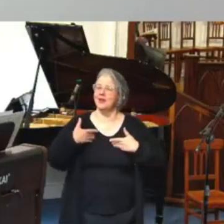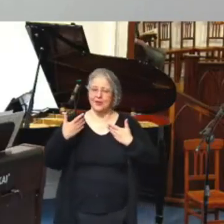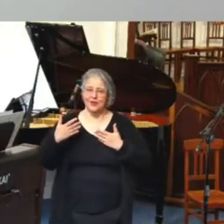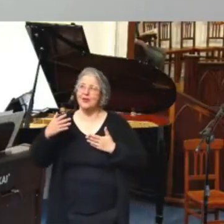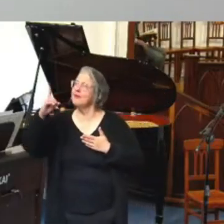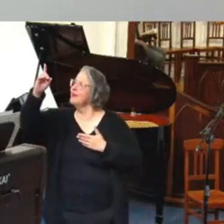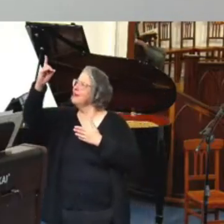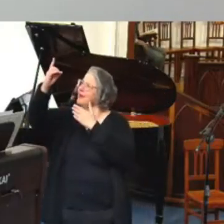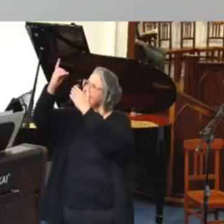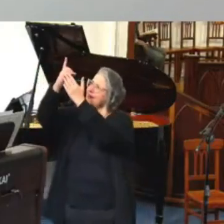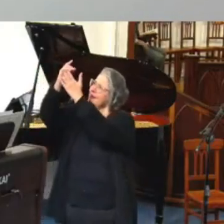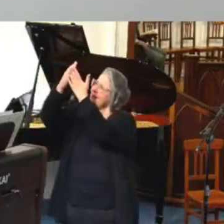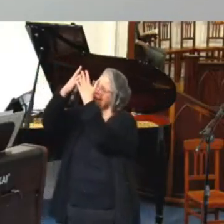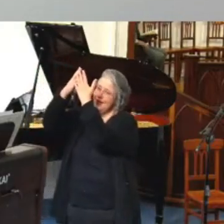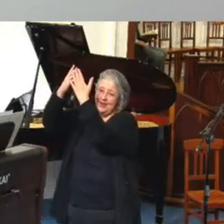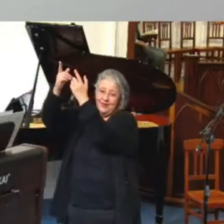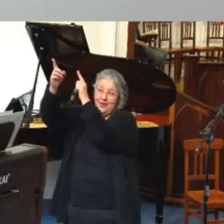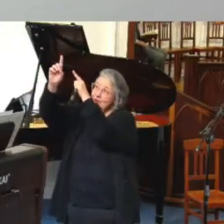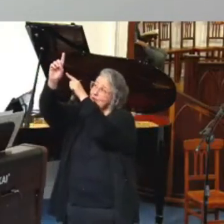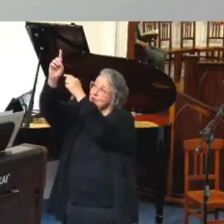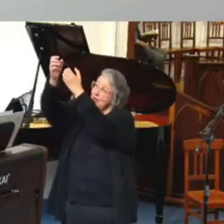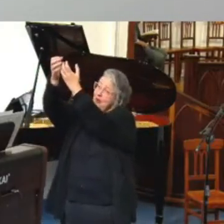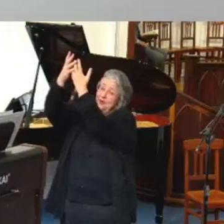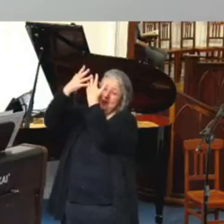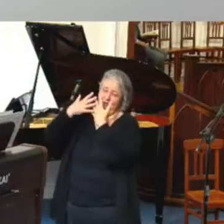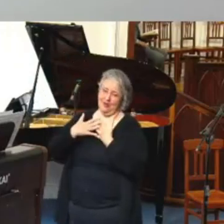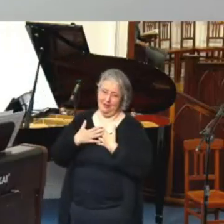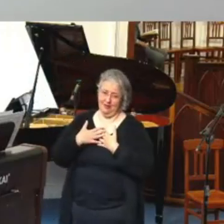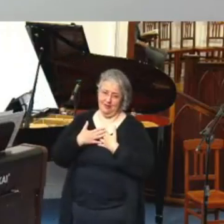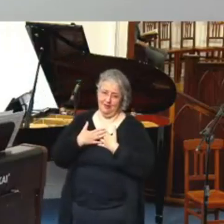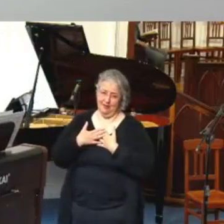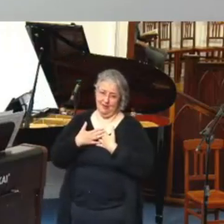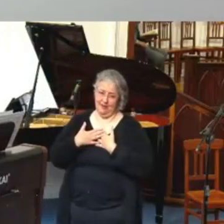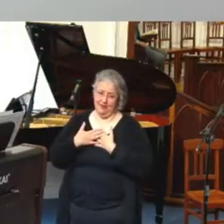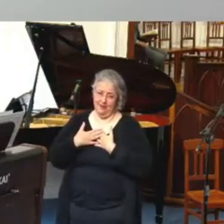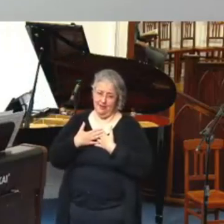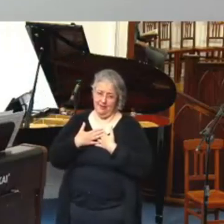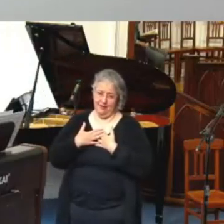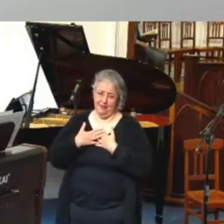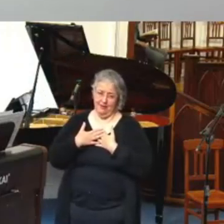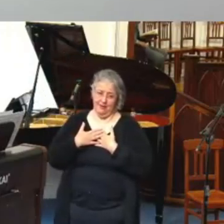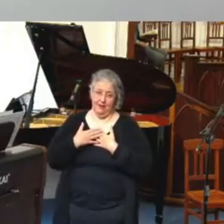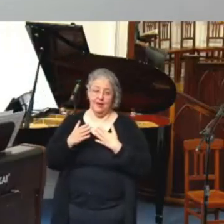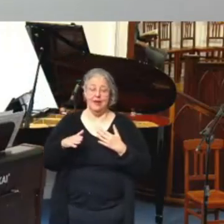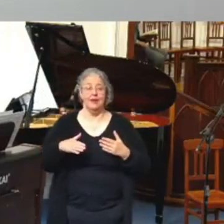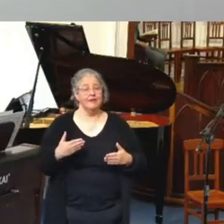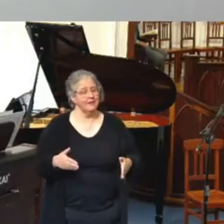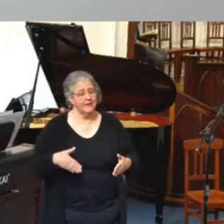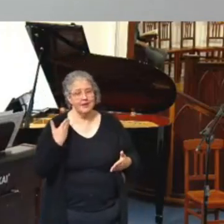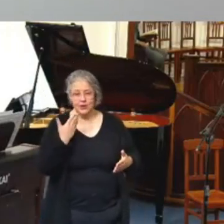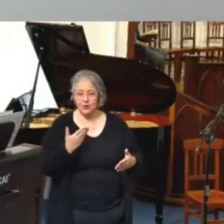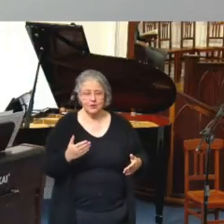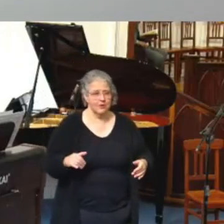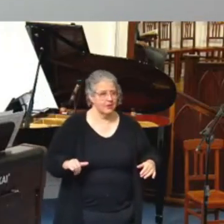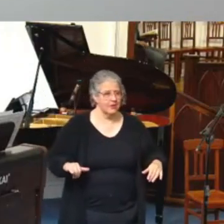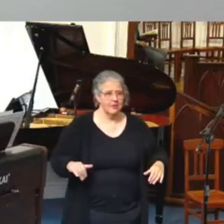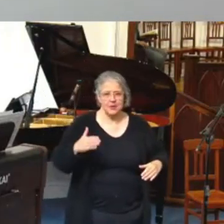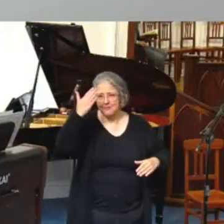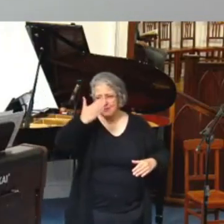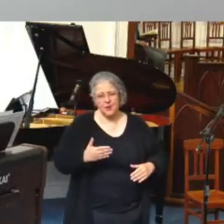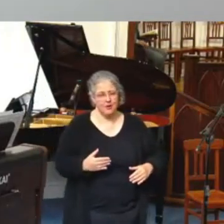Nós não somos abandonados por Deus no sofrimento, nós somos provados em sofrimento,